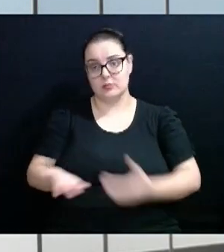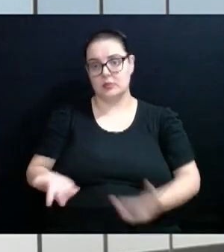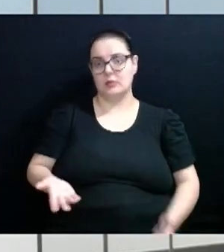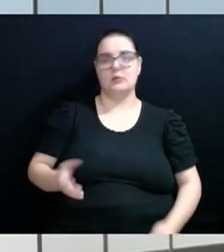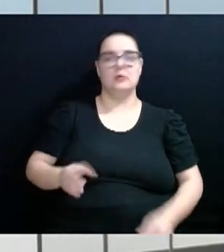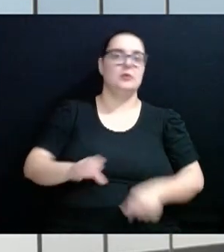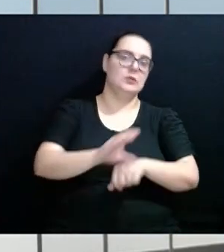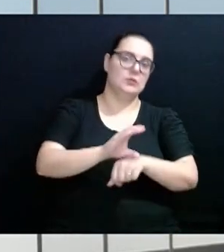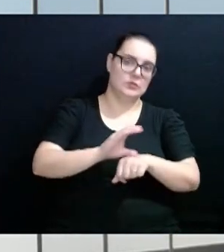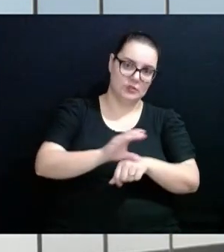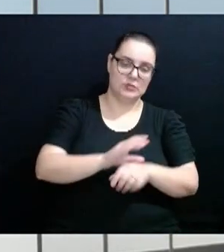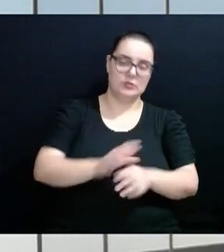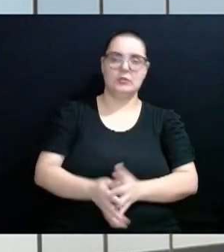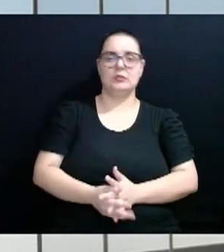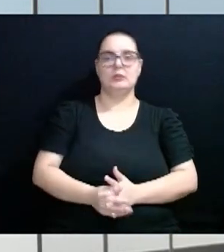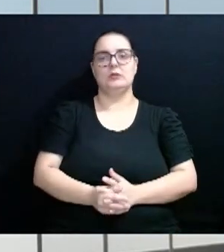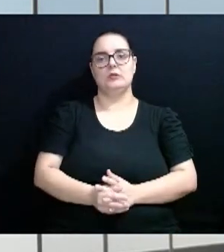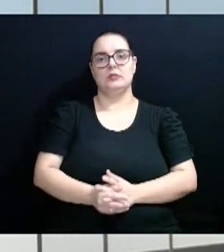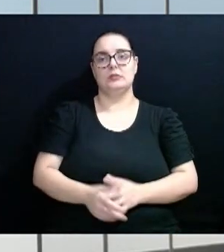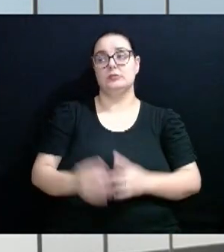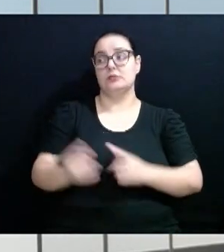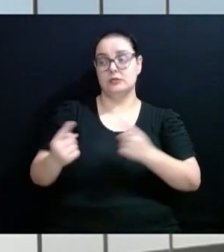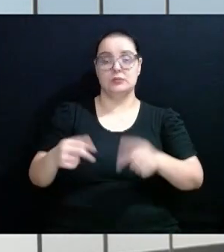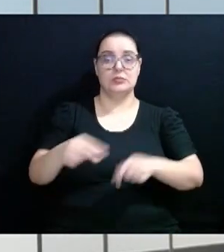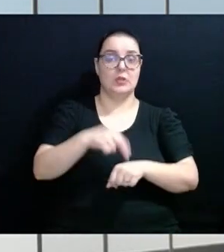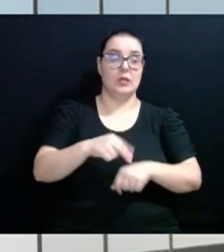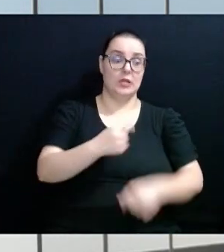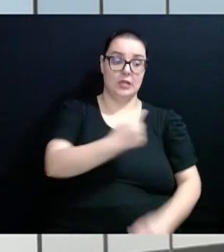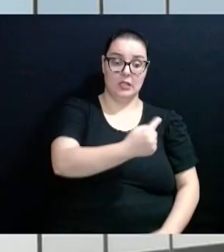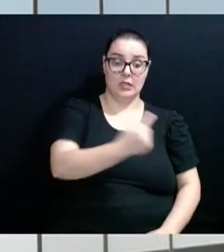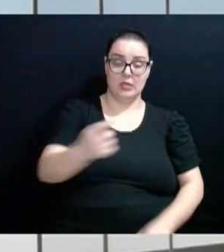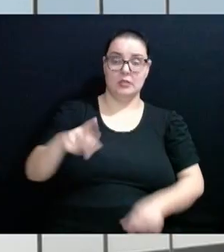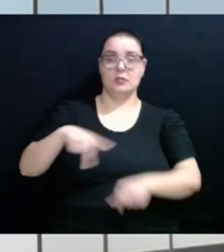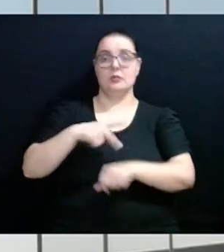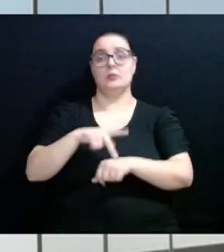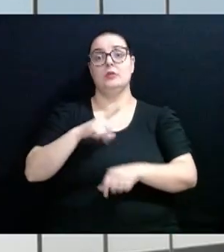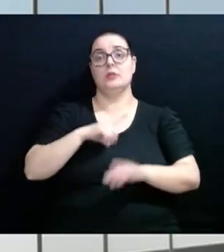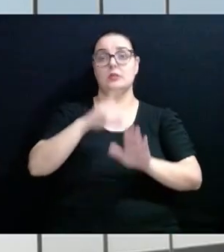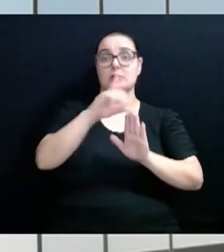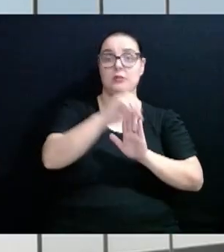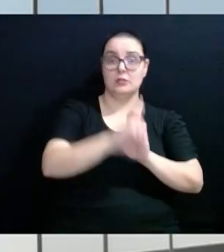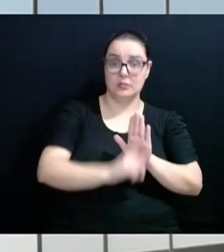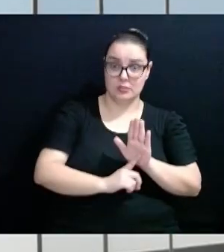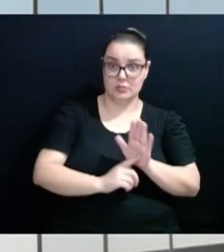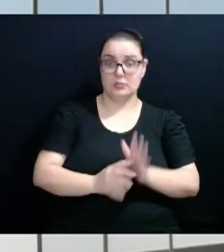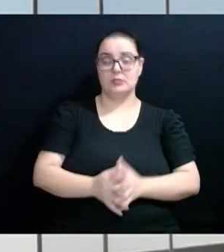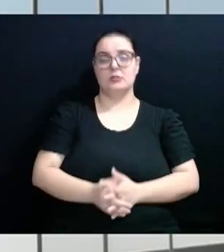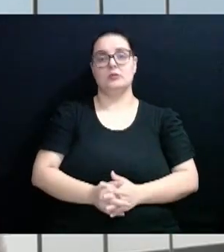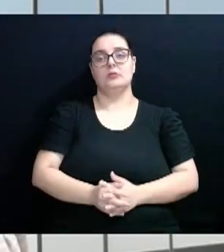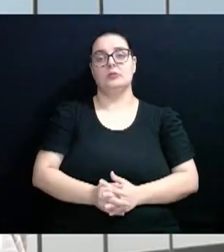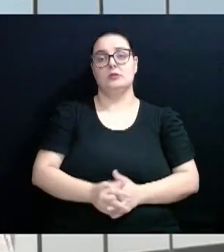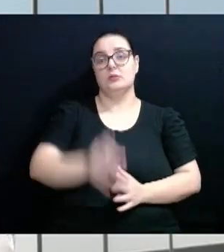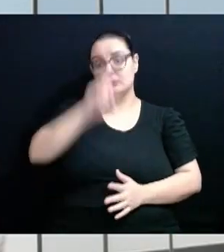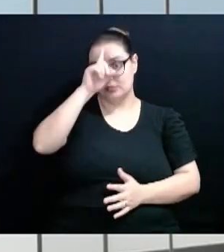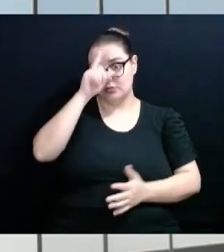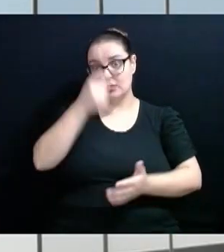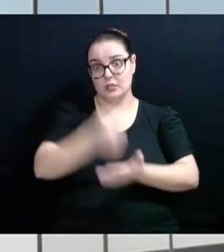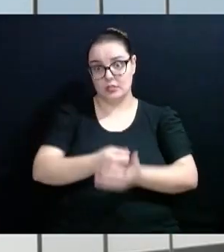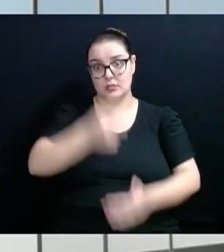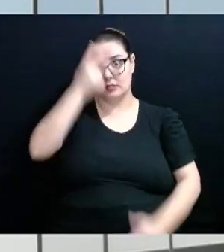das Nações, é que cada país, né, tem o direito de definir as suas